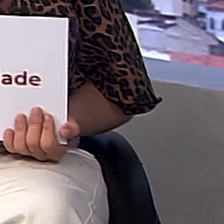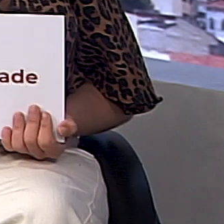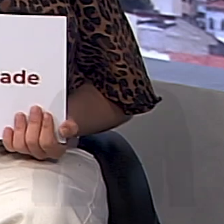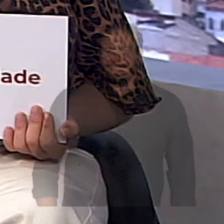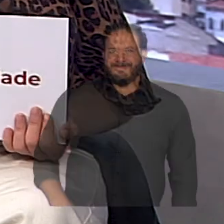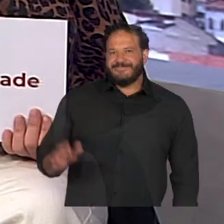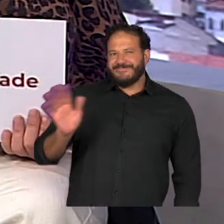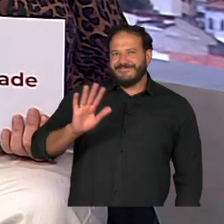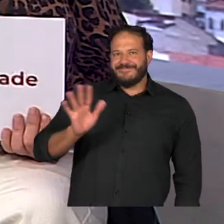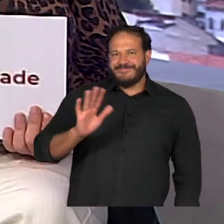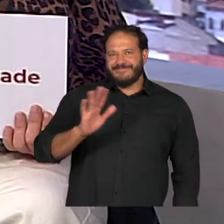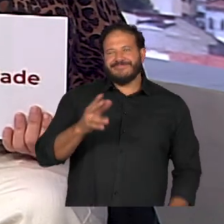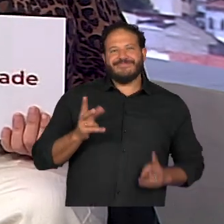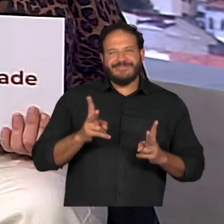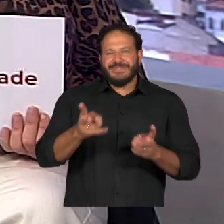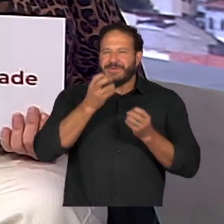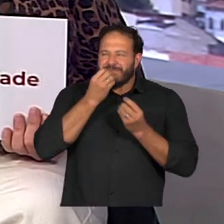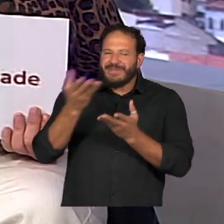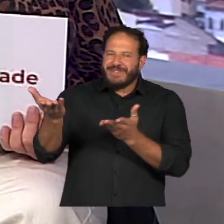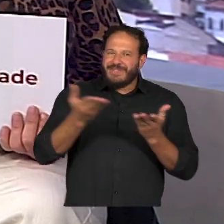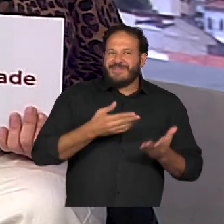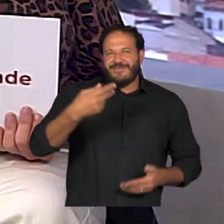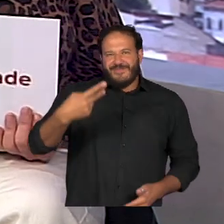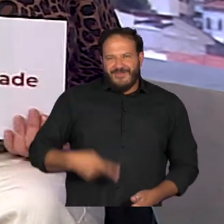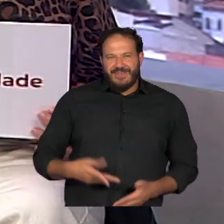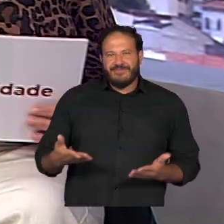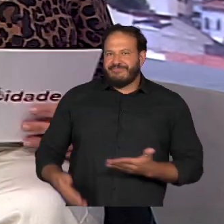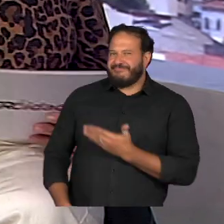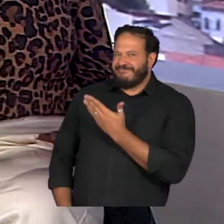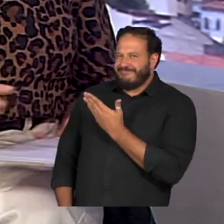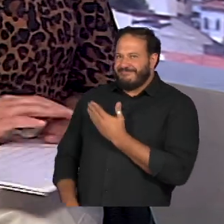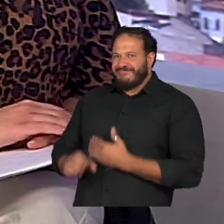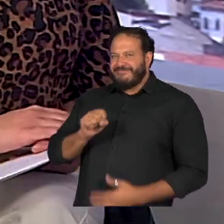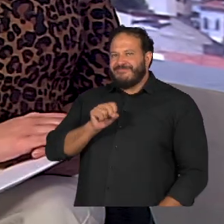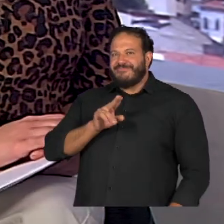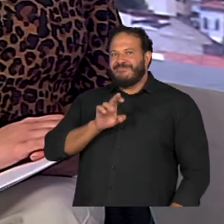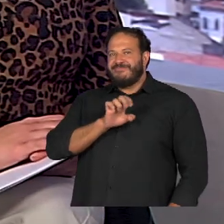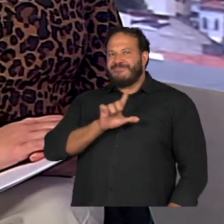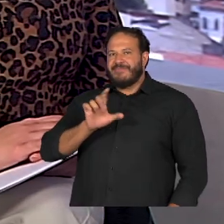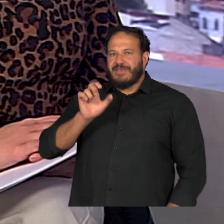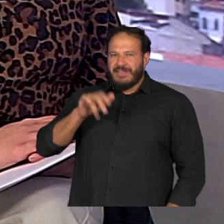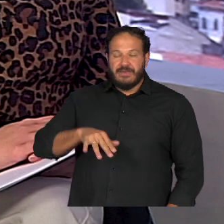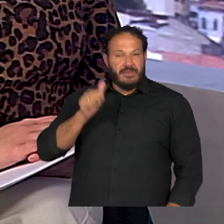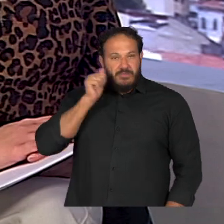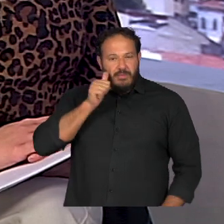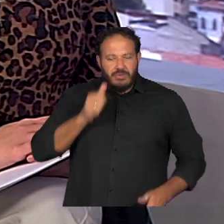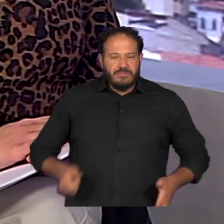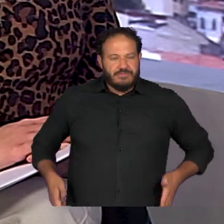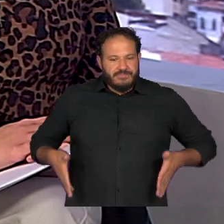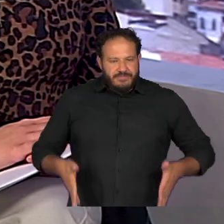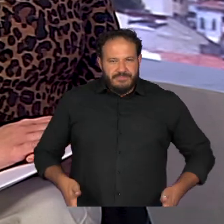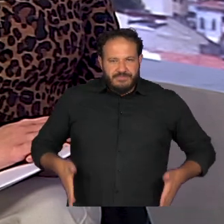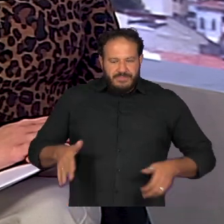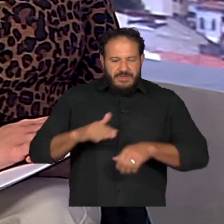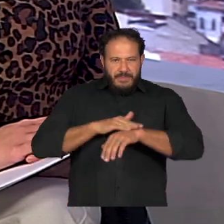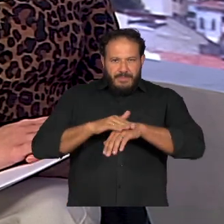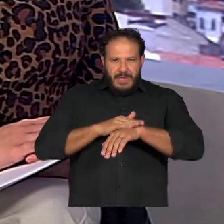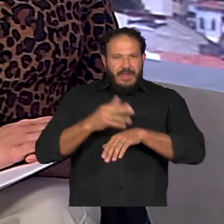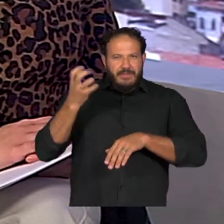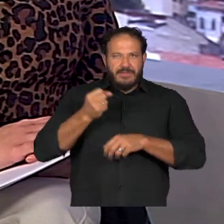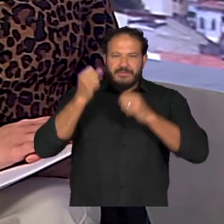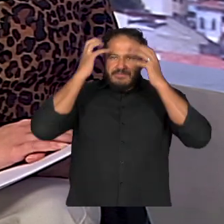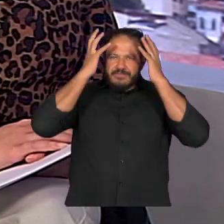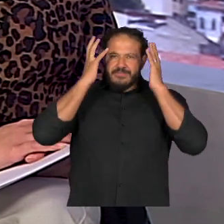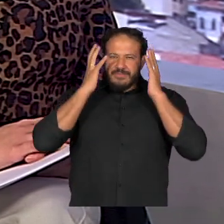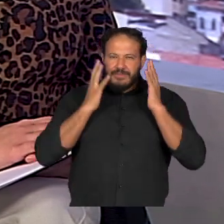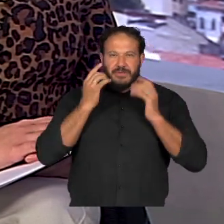Olá como sempre sejam todos muito bem-vindos eu sou a Suelen Gonçalves sou uma mulher cadeirante de pele branca cabelos e olhos